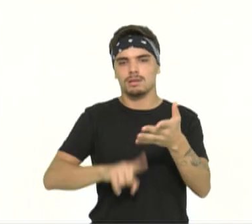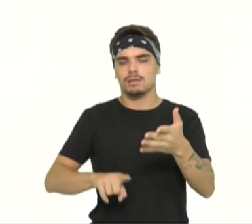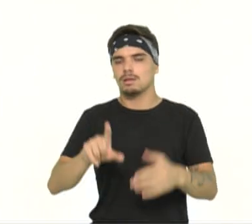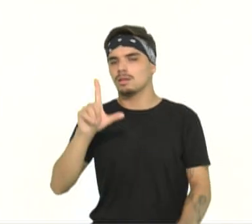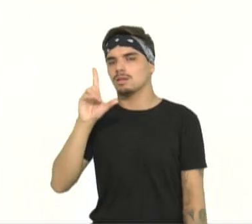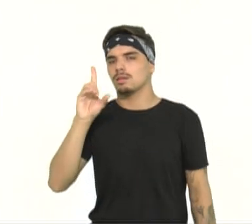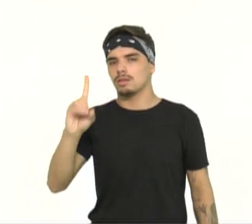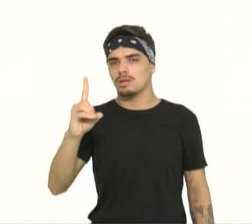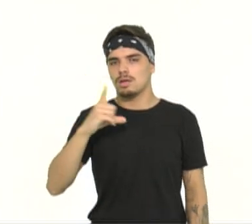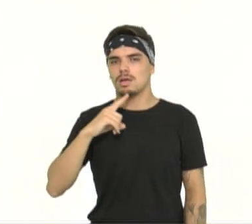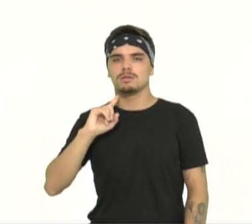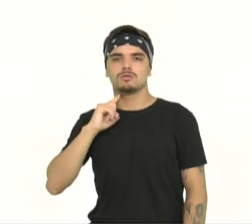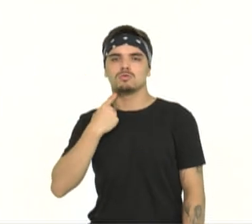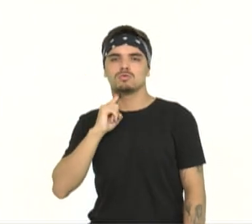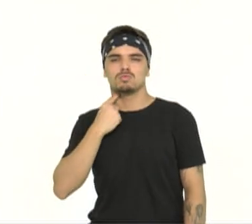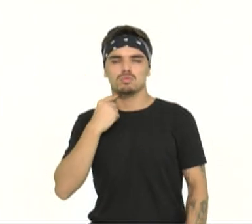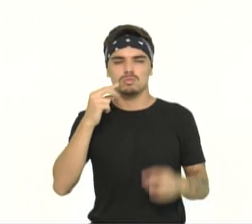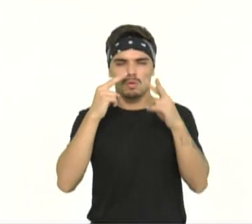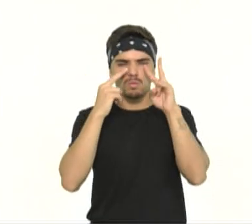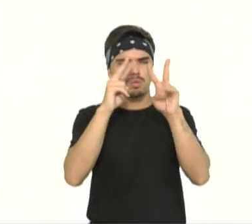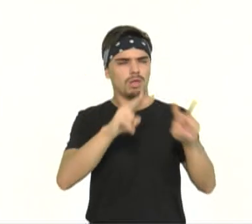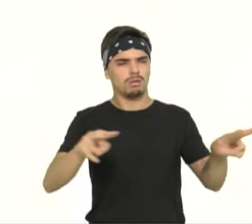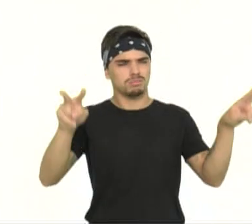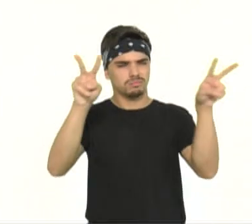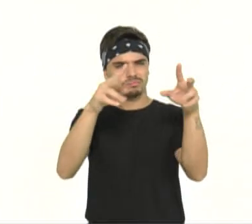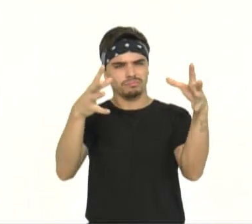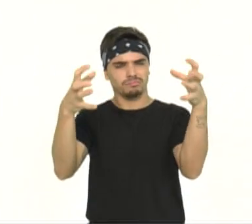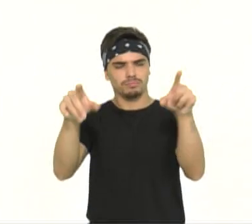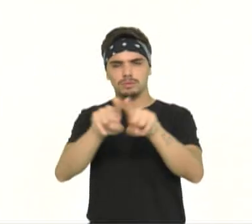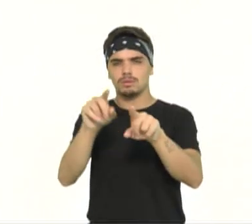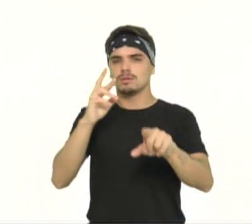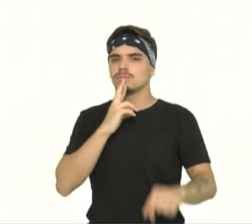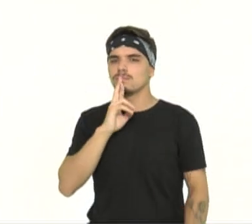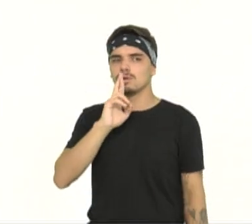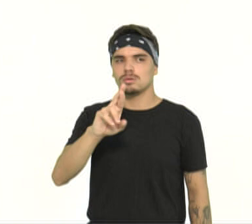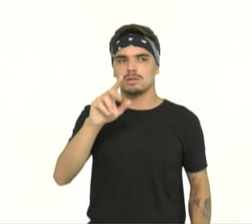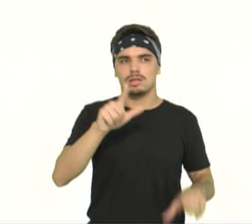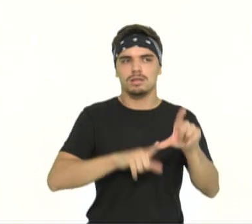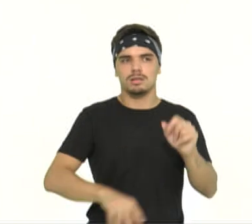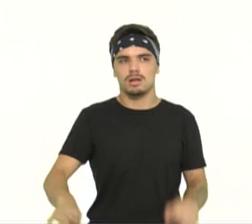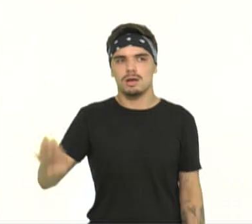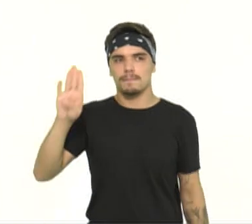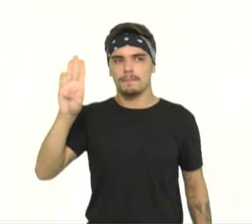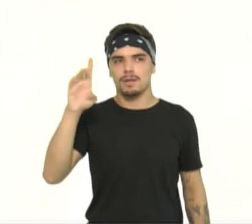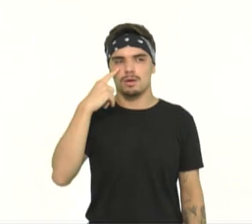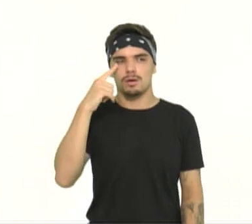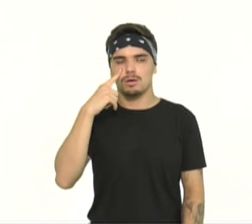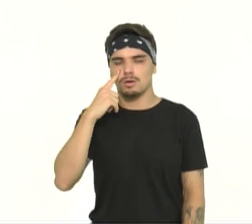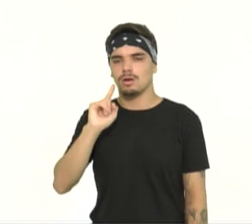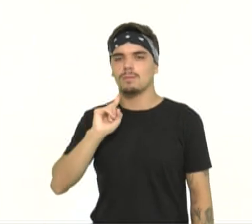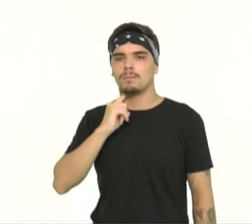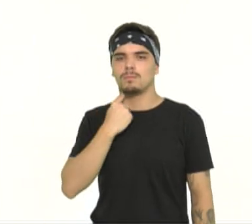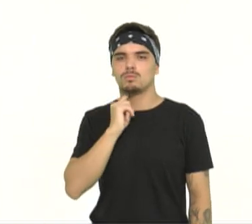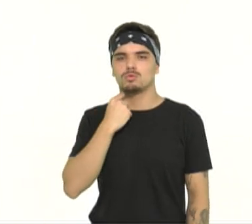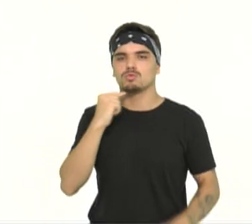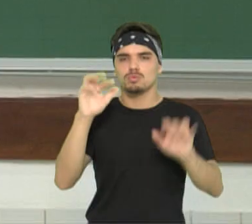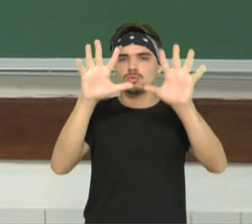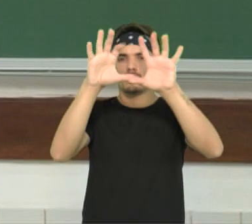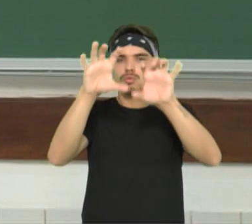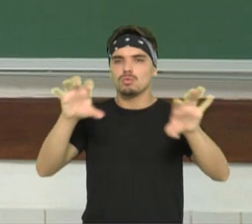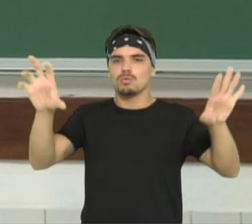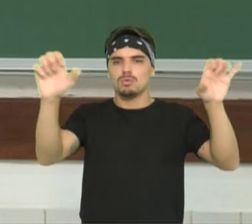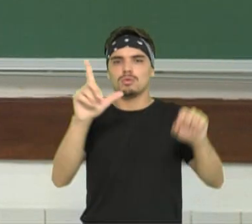a poluição visual. Então, a resposta certa do exercício é a letra B, porque diz poluição do ar e da